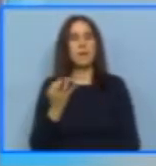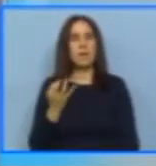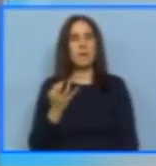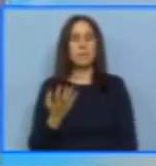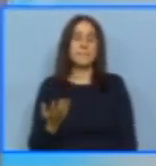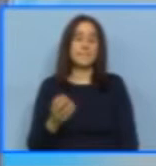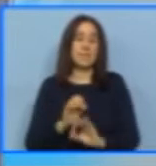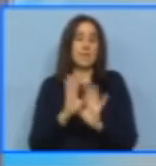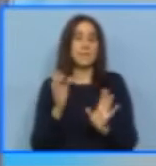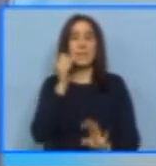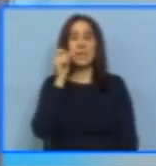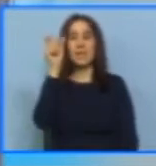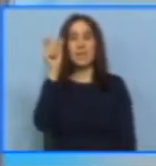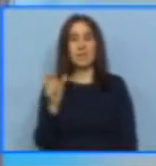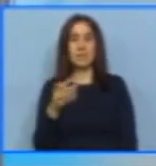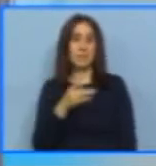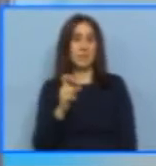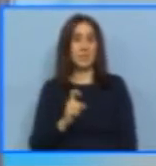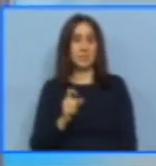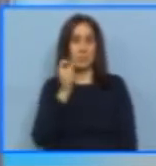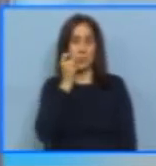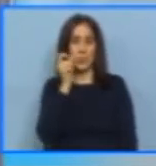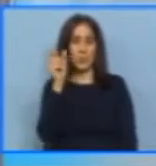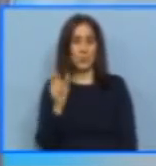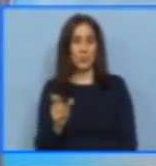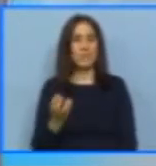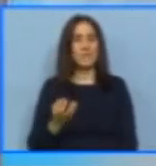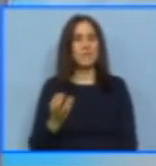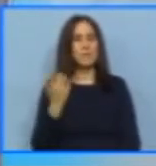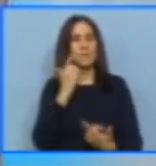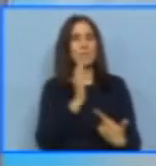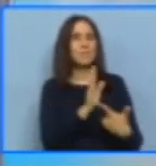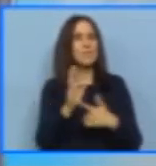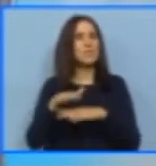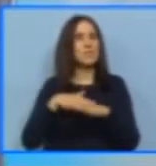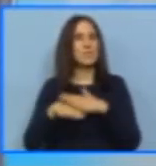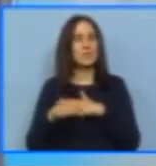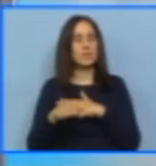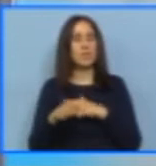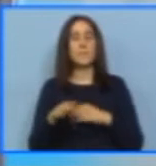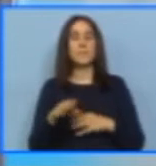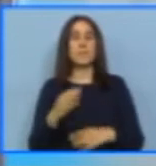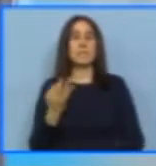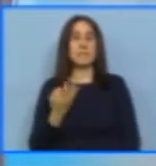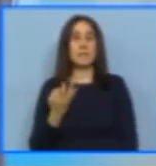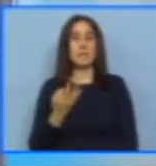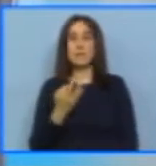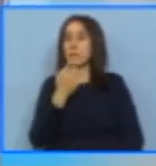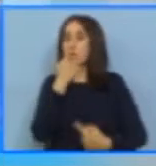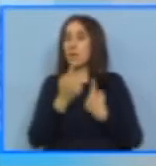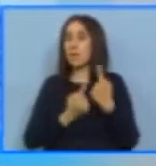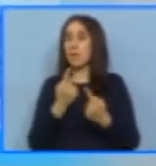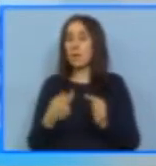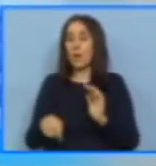claro, ele é um homem de paz, não é? E também o demonstra por gestos se houve alguém que eventualmente depois